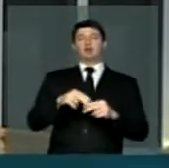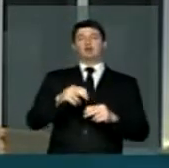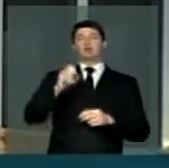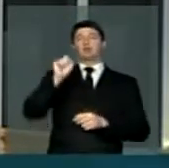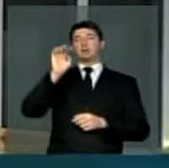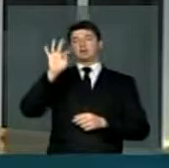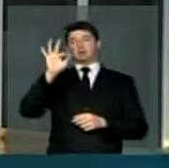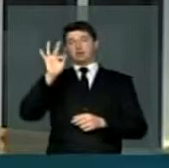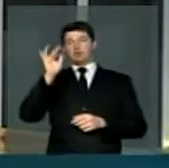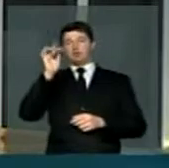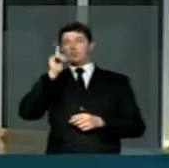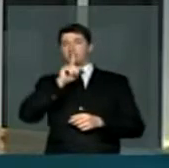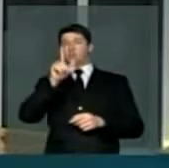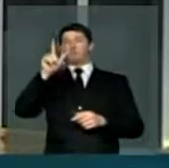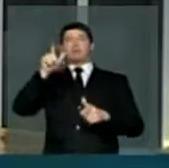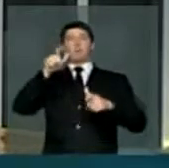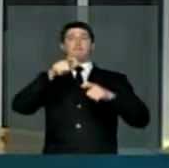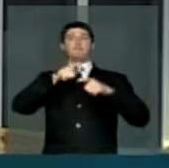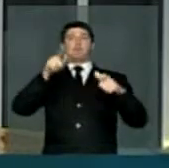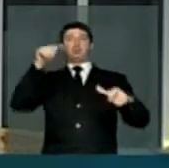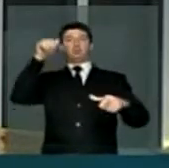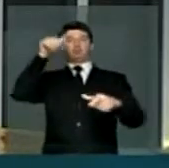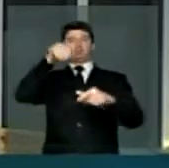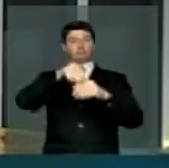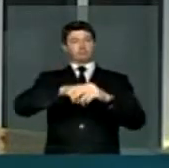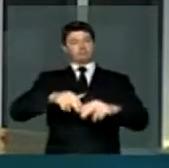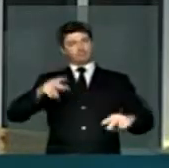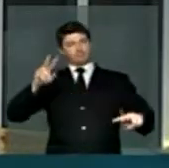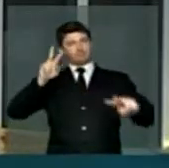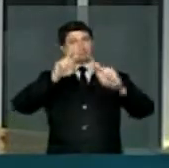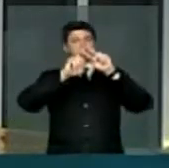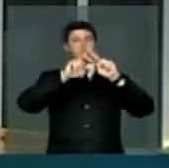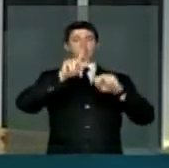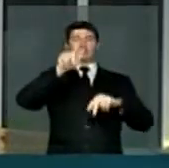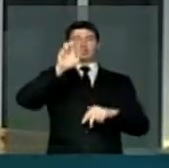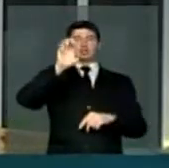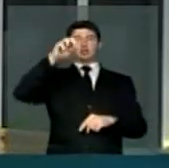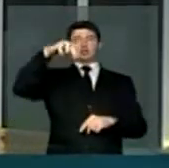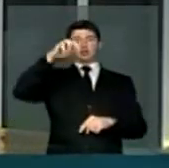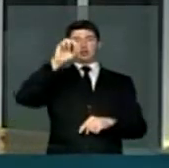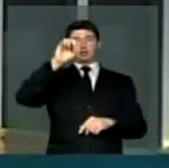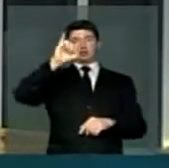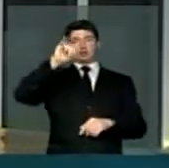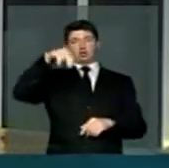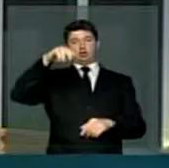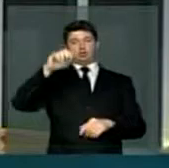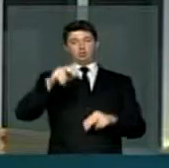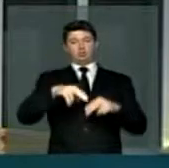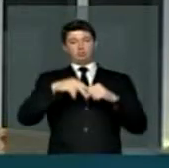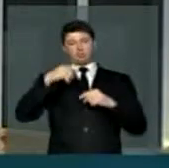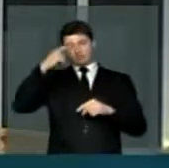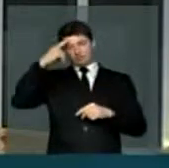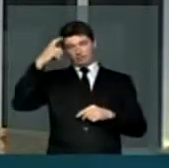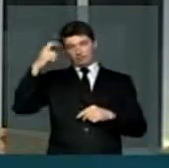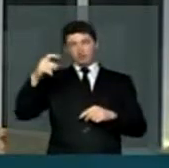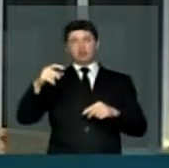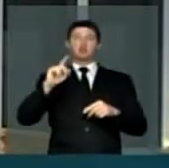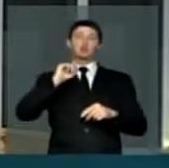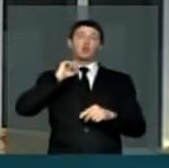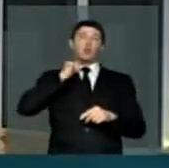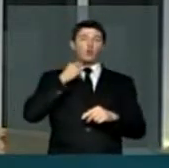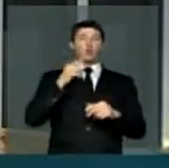Federal alcançar maioria pela condenação de Genuíno por crime de corrupção